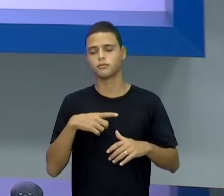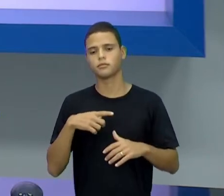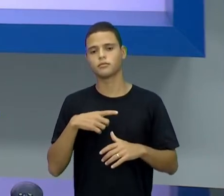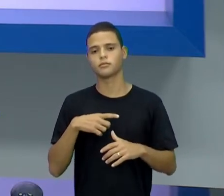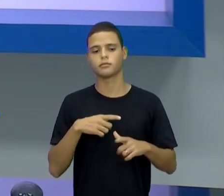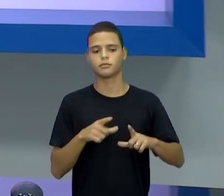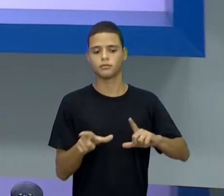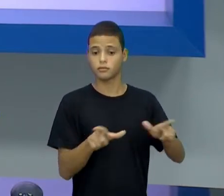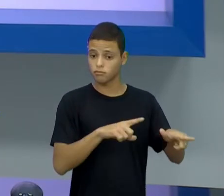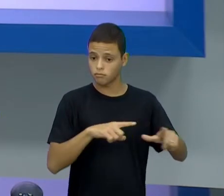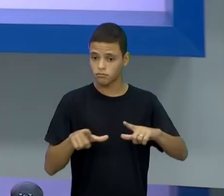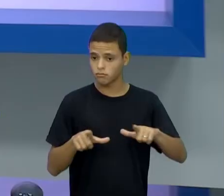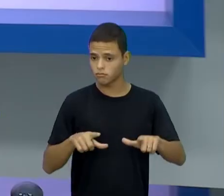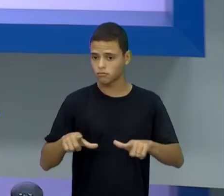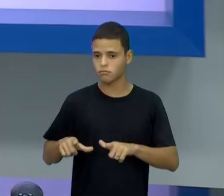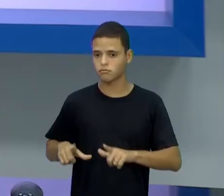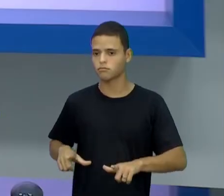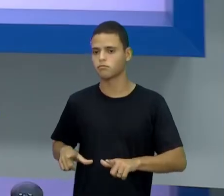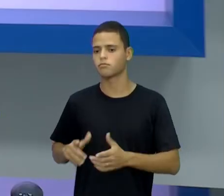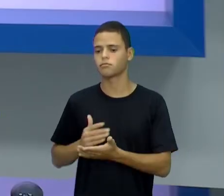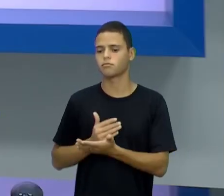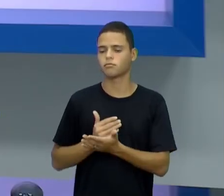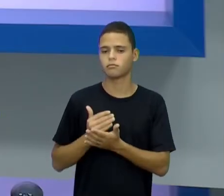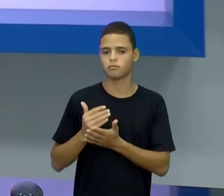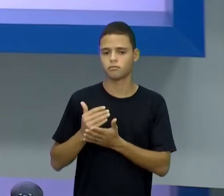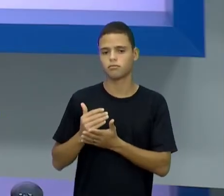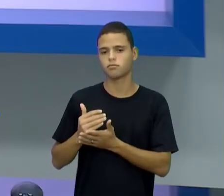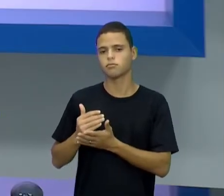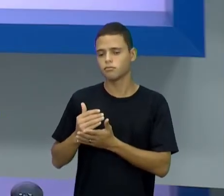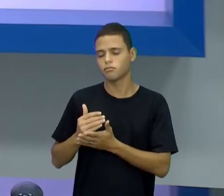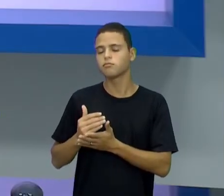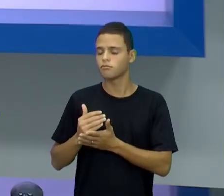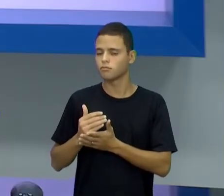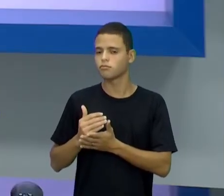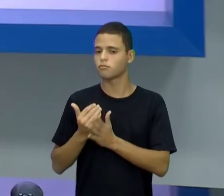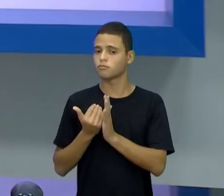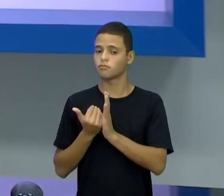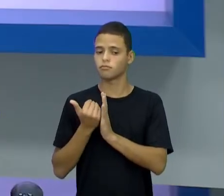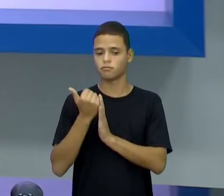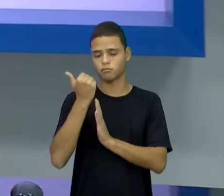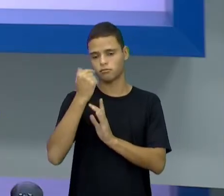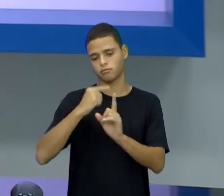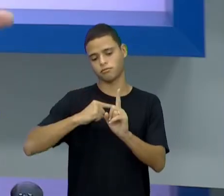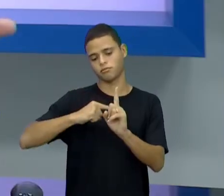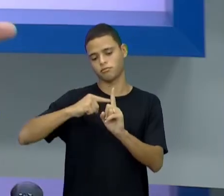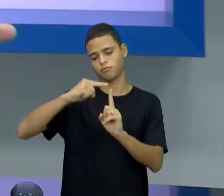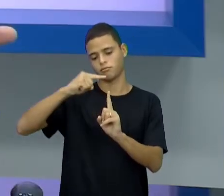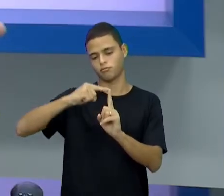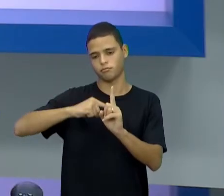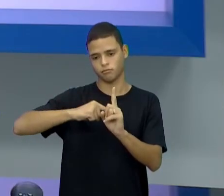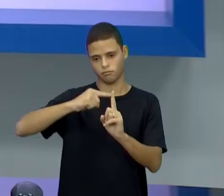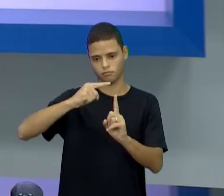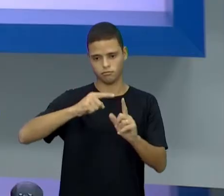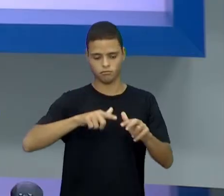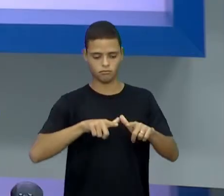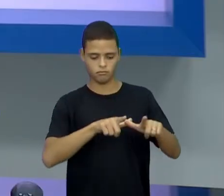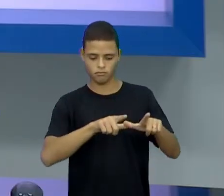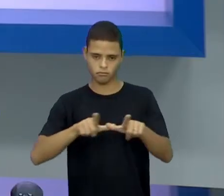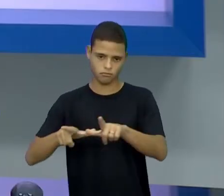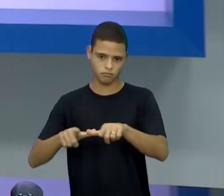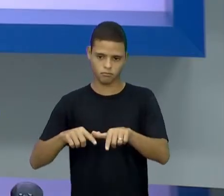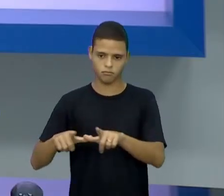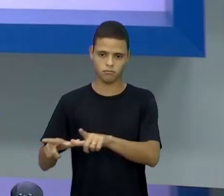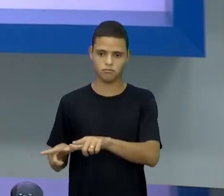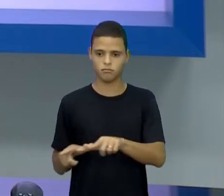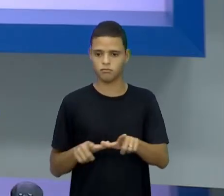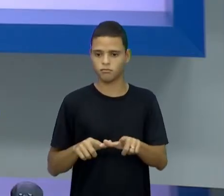as placas acabem tendo essa pressão toda entre elas. E logicamente, né, esse movimento interno, né,